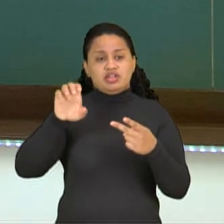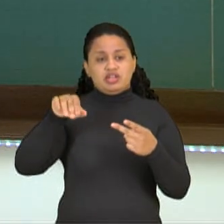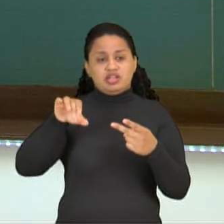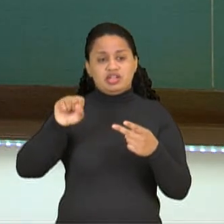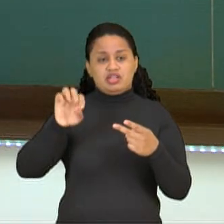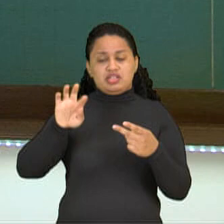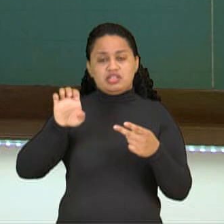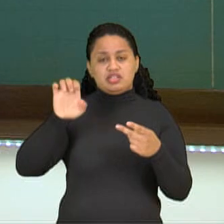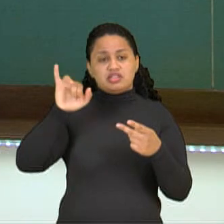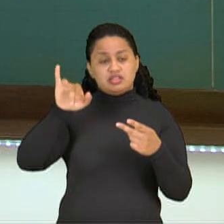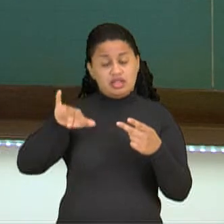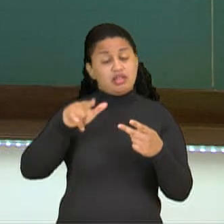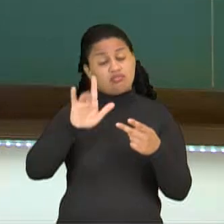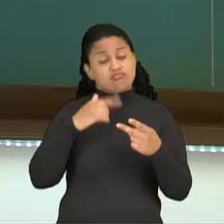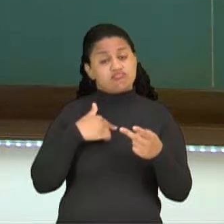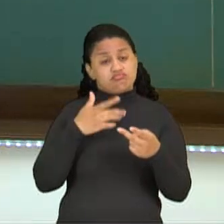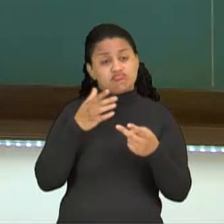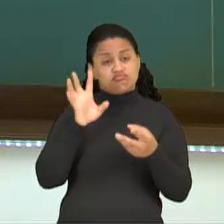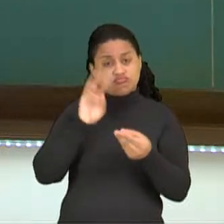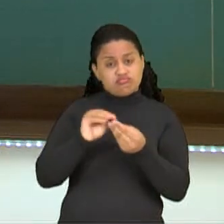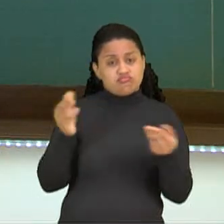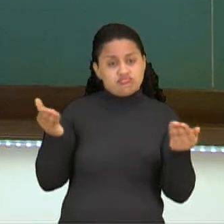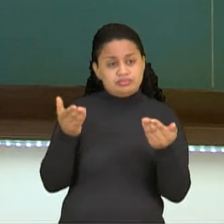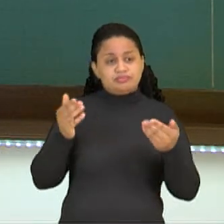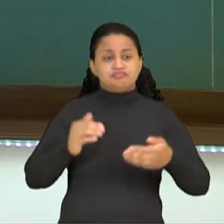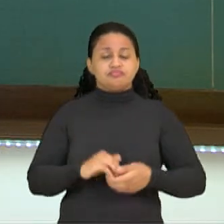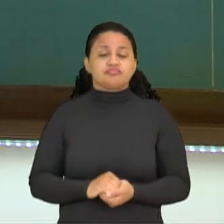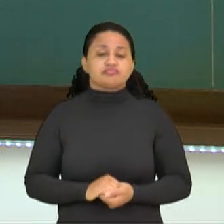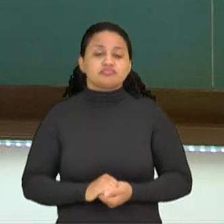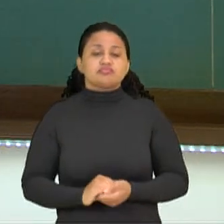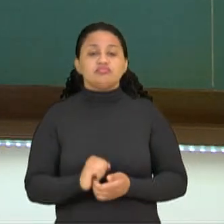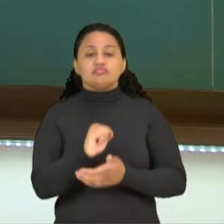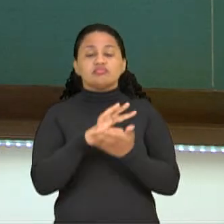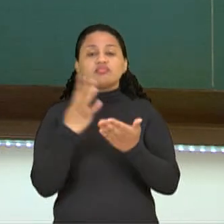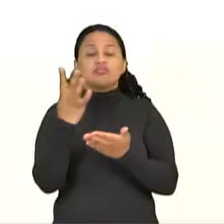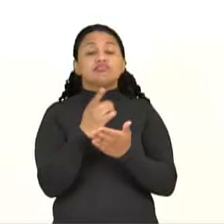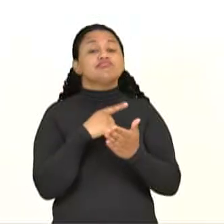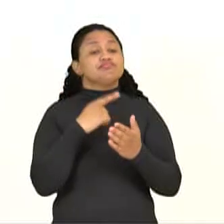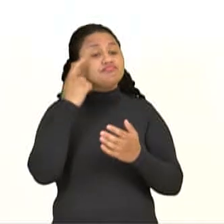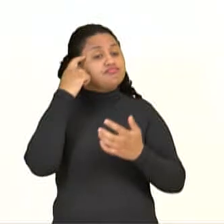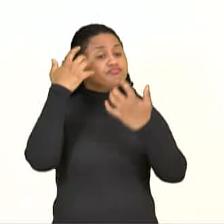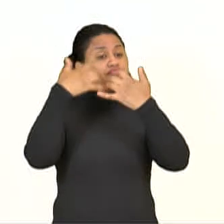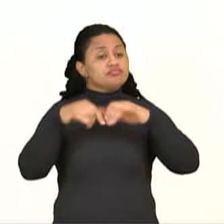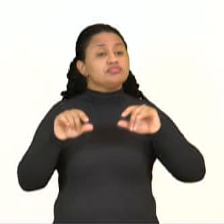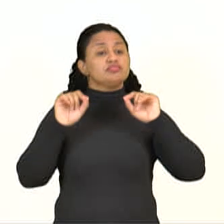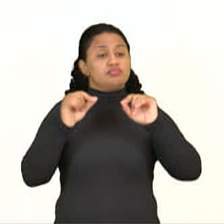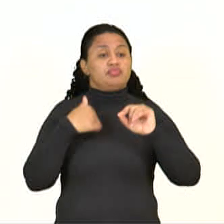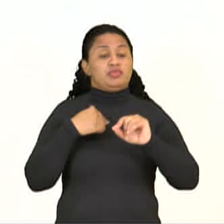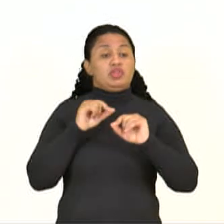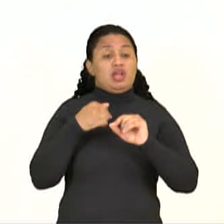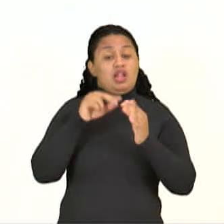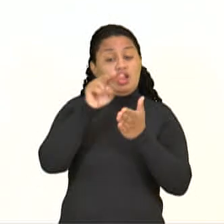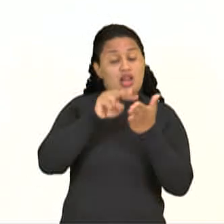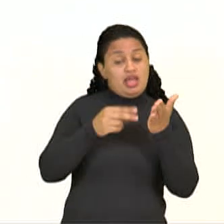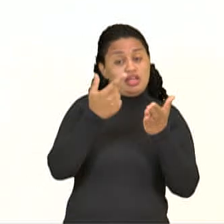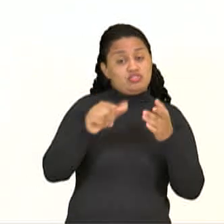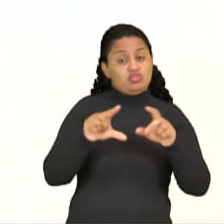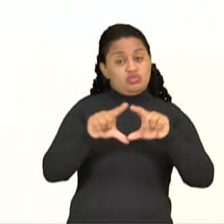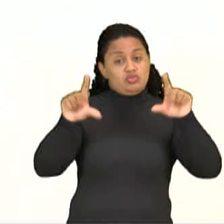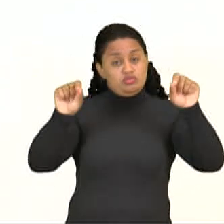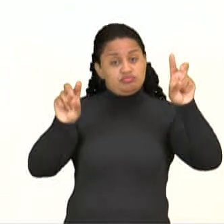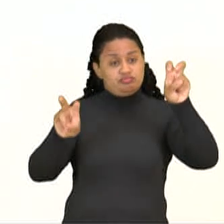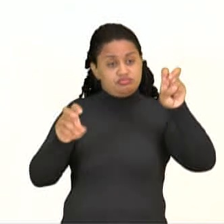da Mary Shelley. Nossa atividade 4 traz a seguinte reflexão. O comando é: releia a